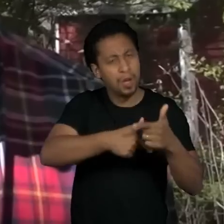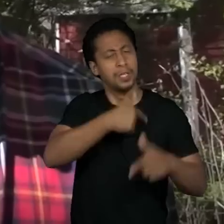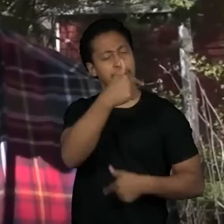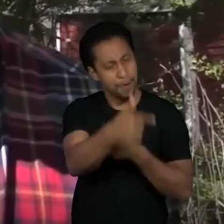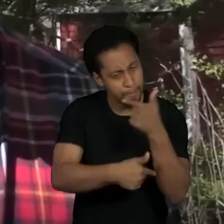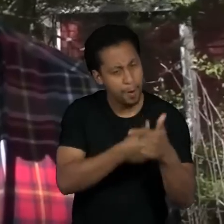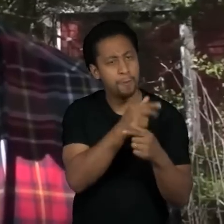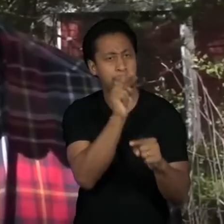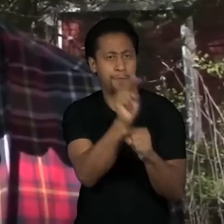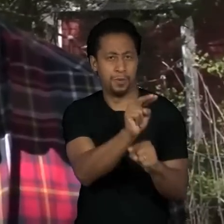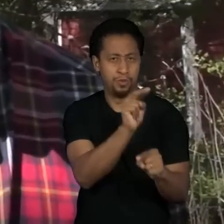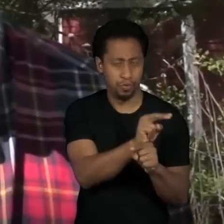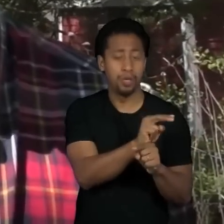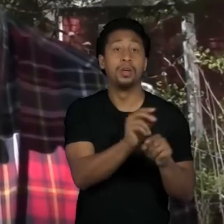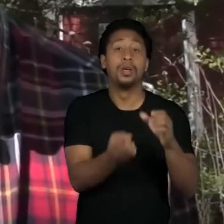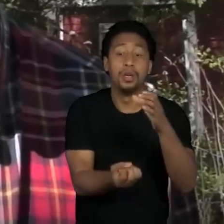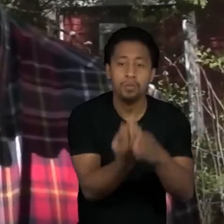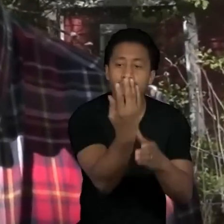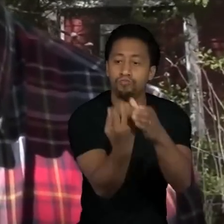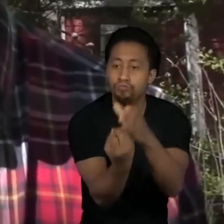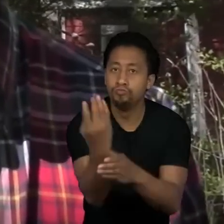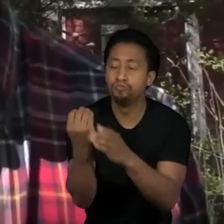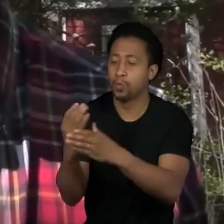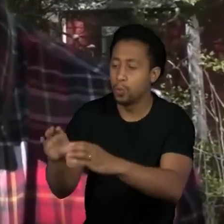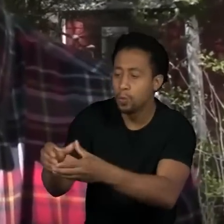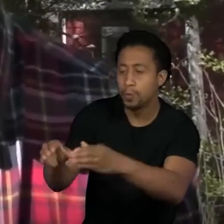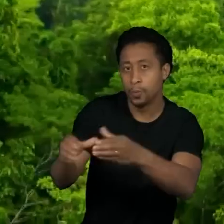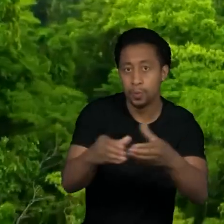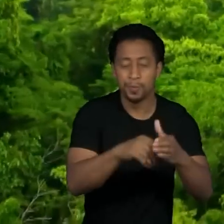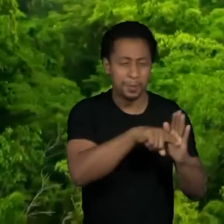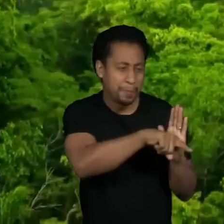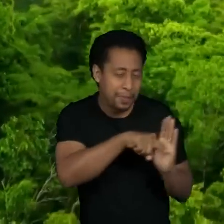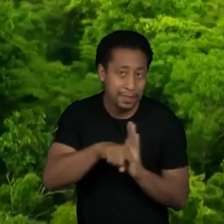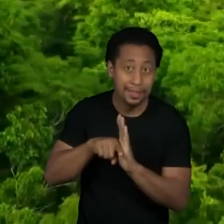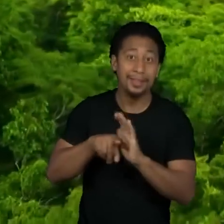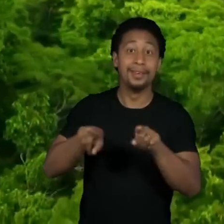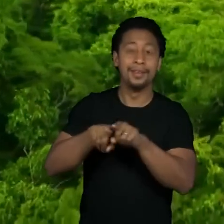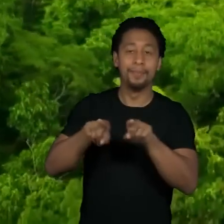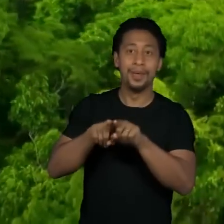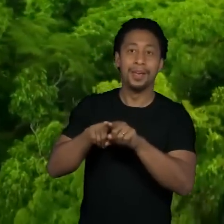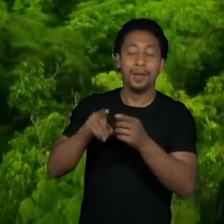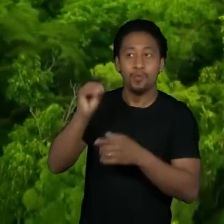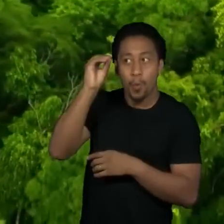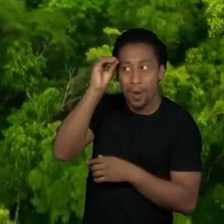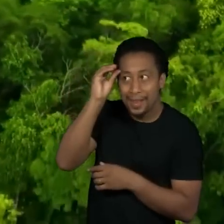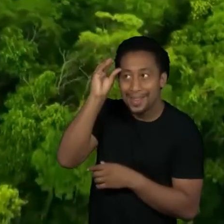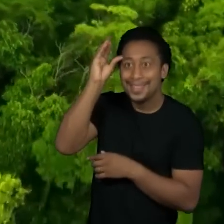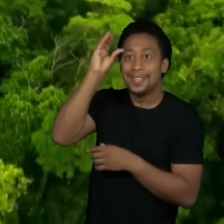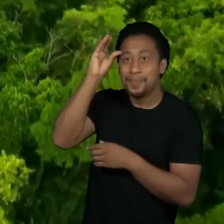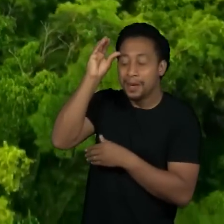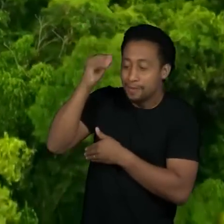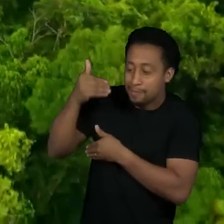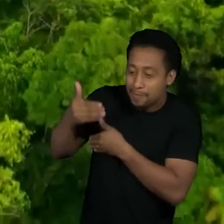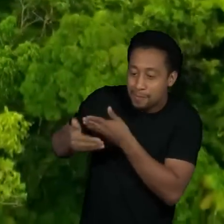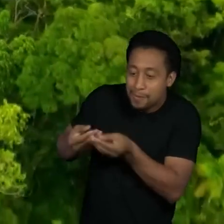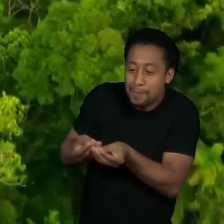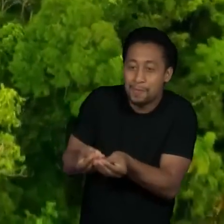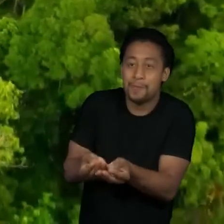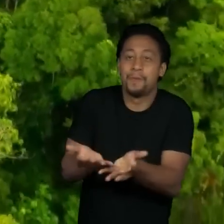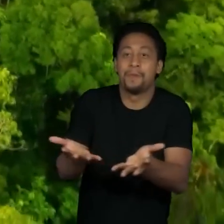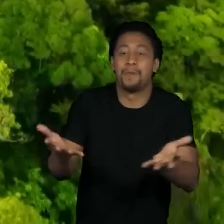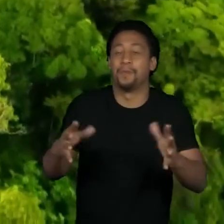pesquisa sobre a Amazônia, deixou um legado de conhecimento e respeito a todas as formas de vida da Terra.